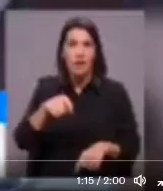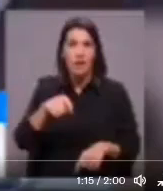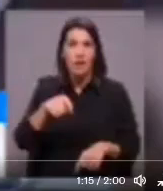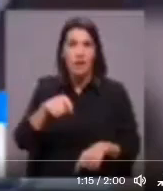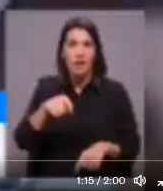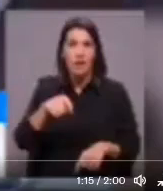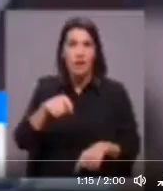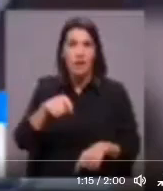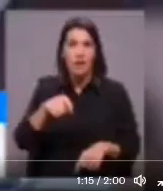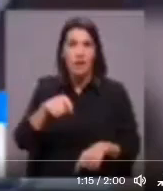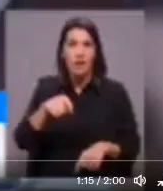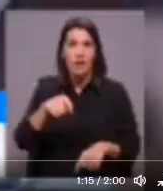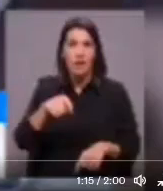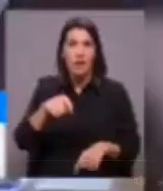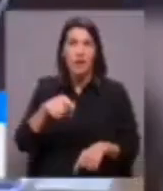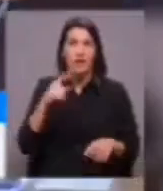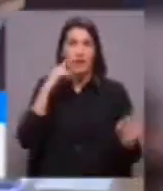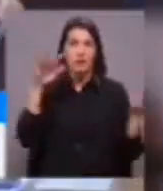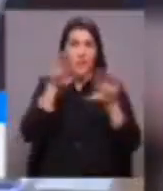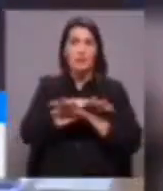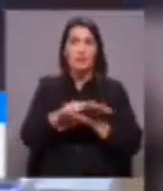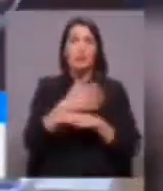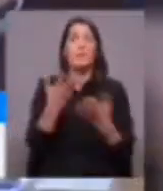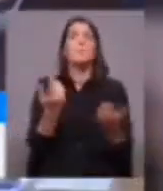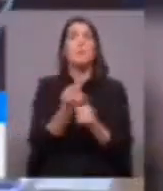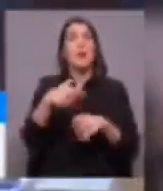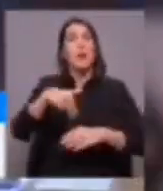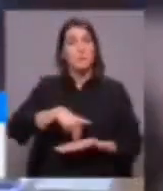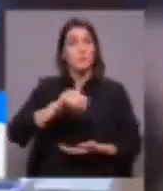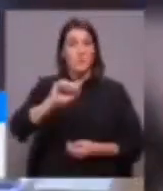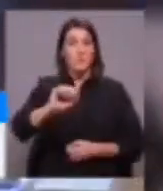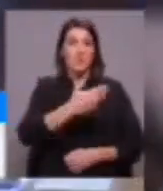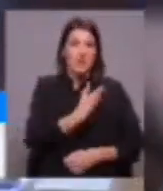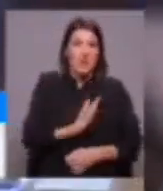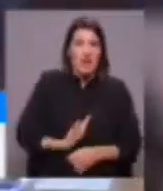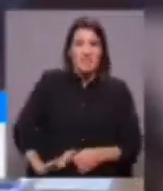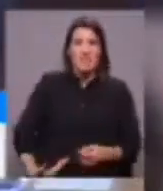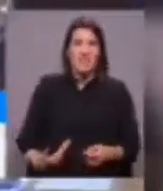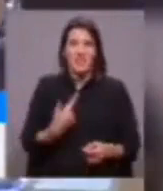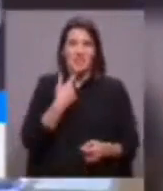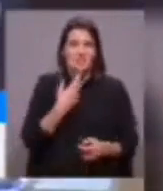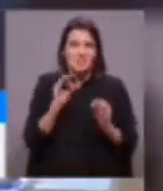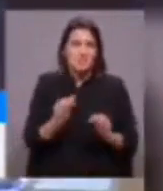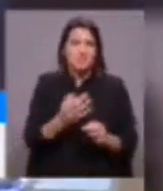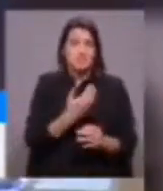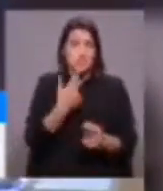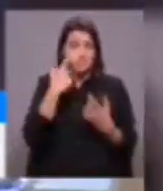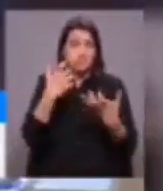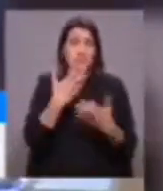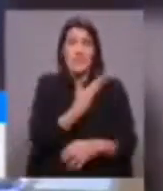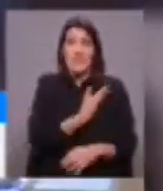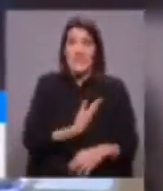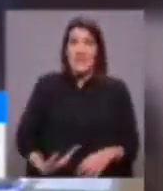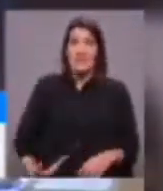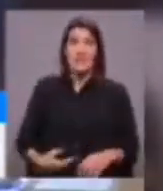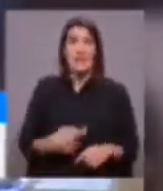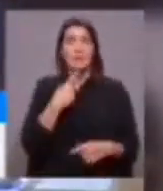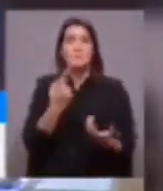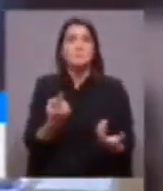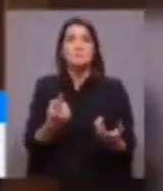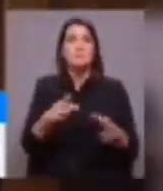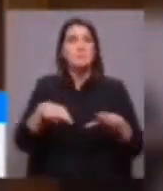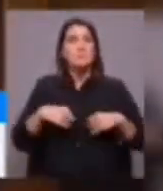neste caso mas são fatos sobre posição que é o sulete que é retrógrada que é por isso simplesmente negar